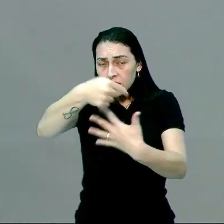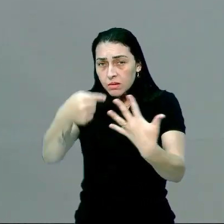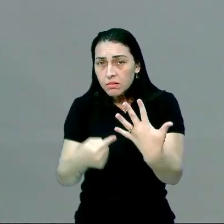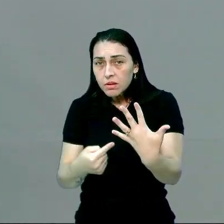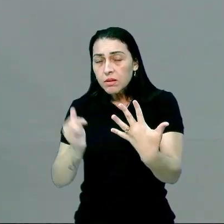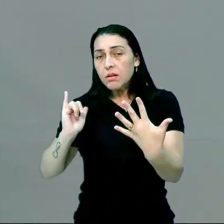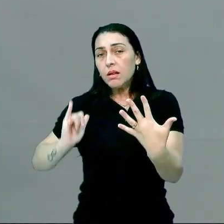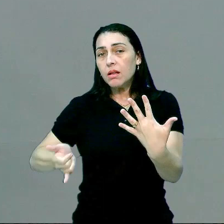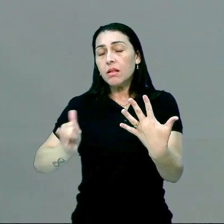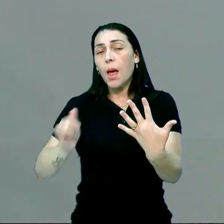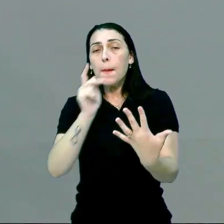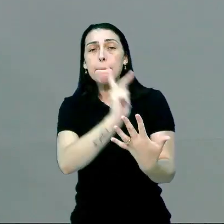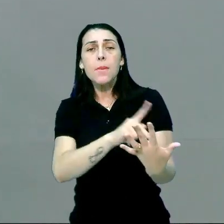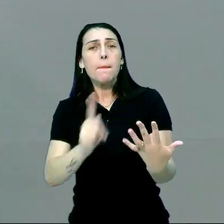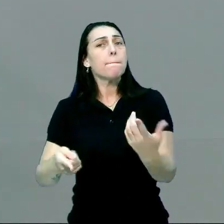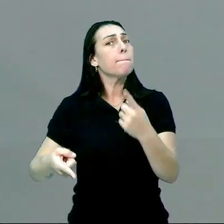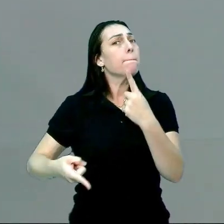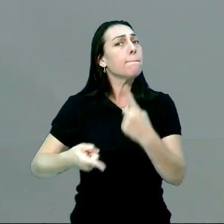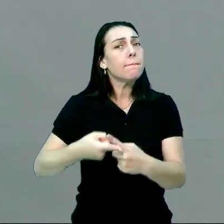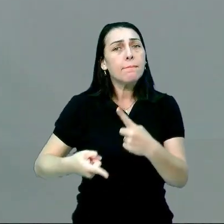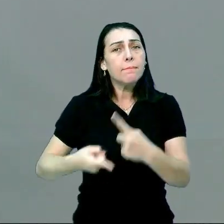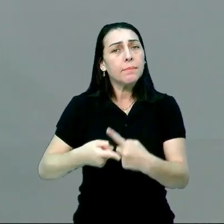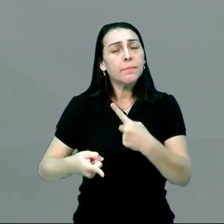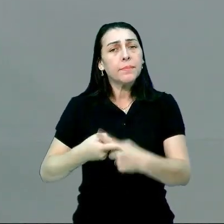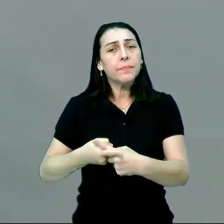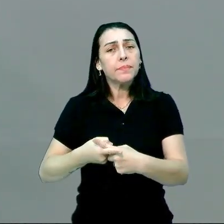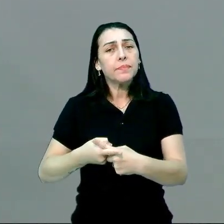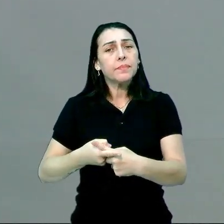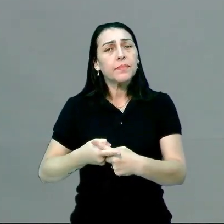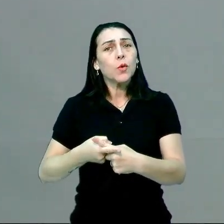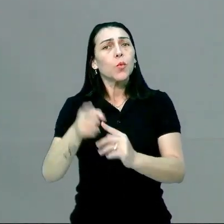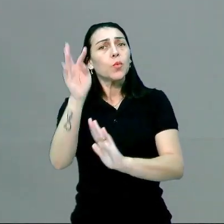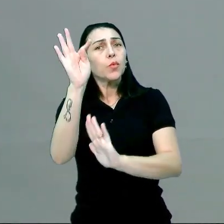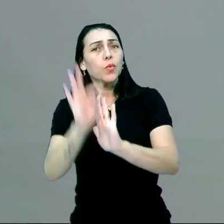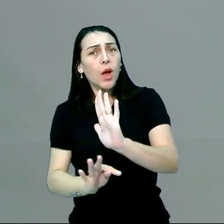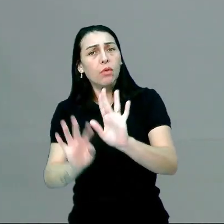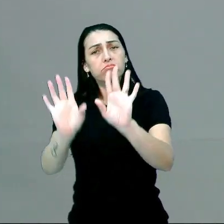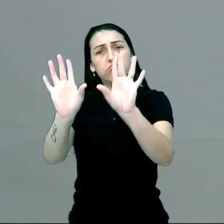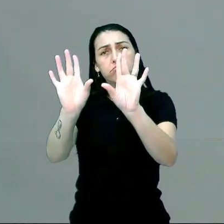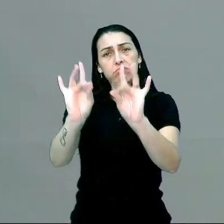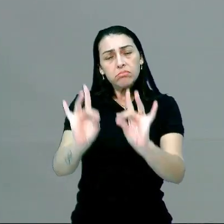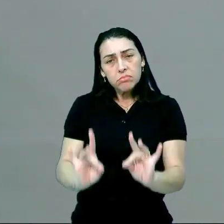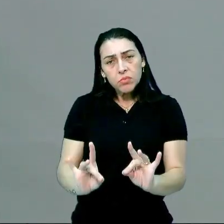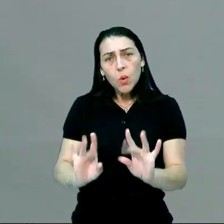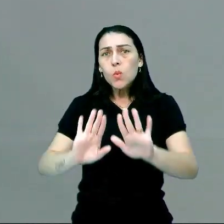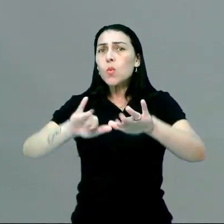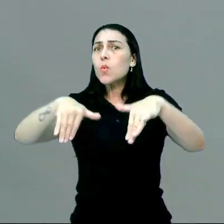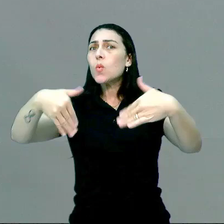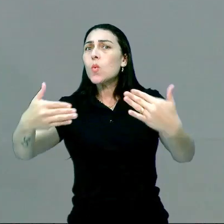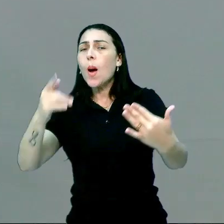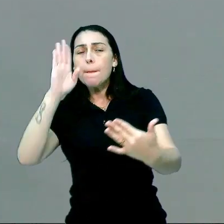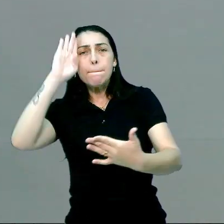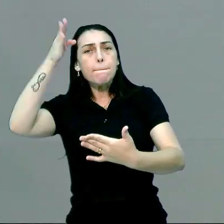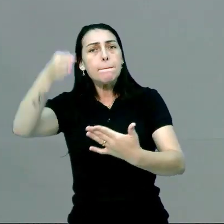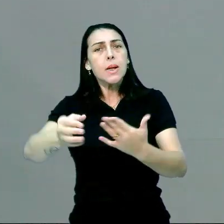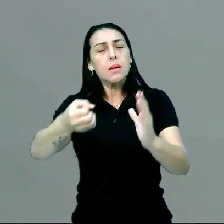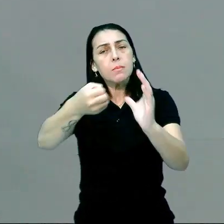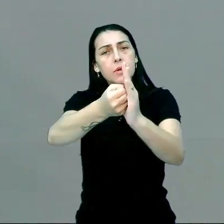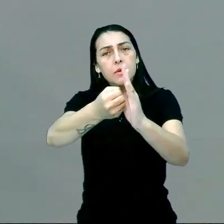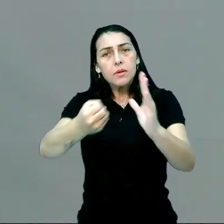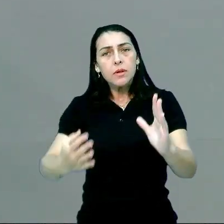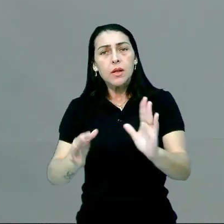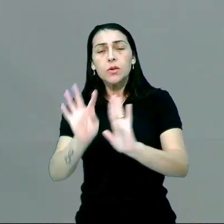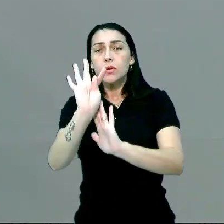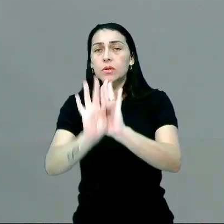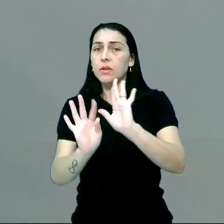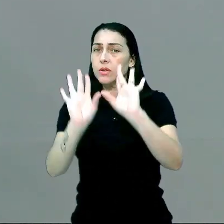narrativa? Então, professora, por que é um texto descritivo? qual é a principal característica